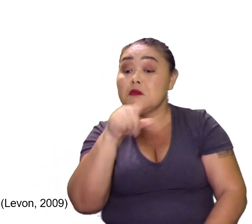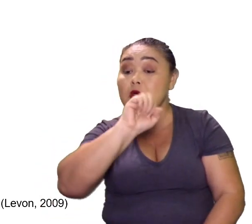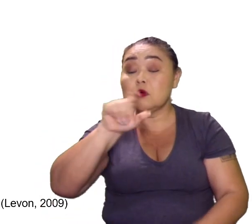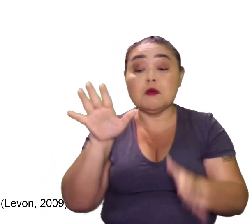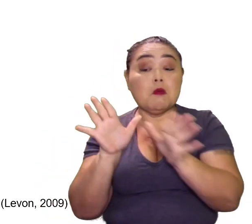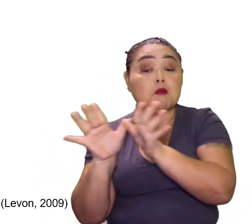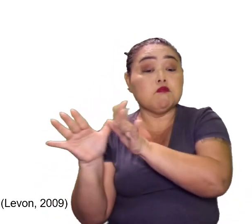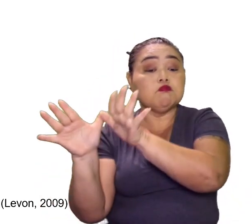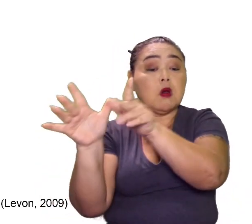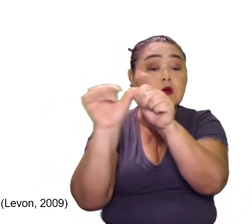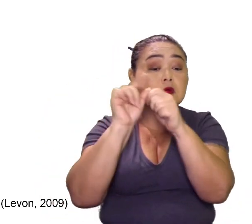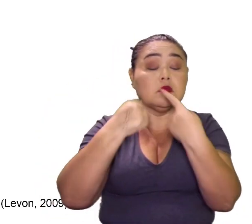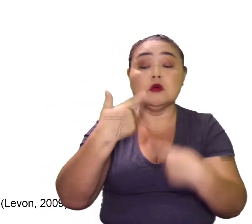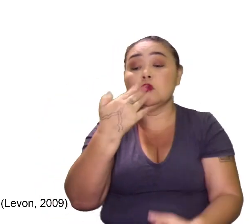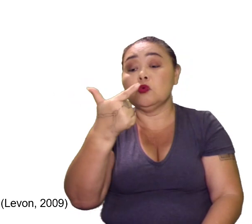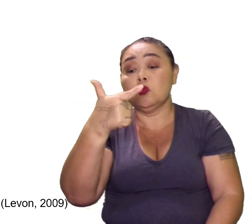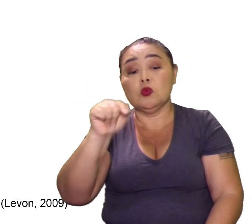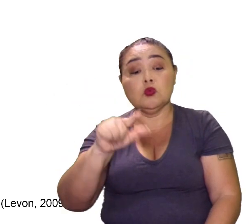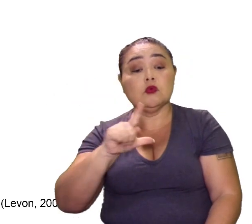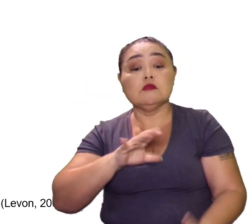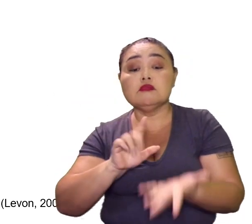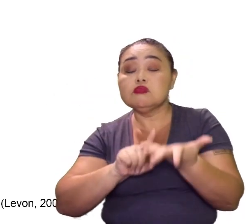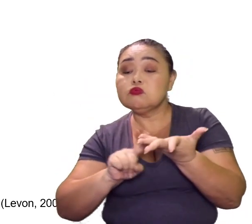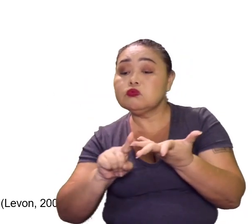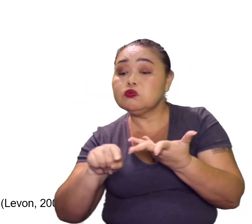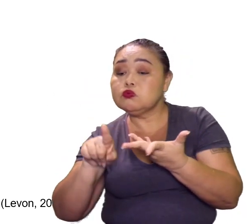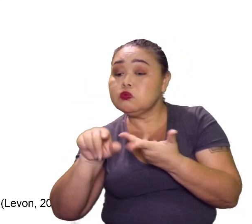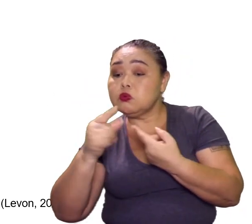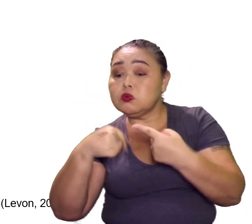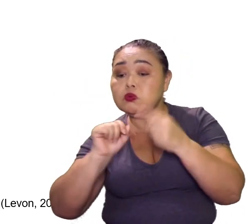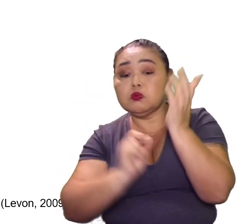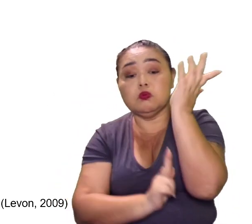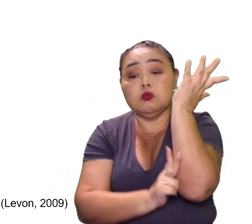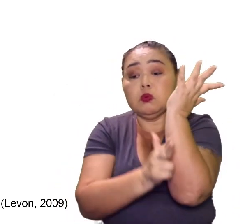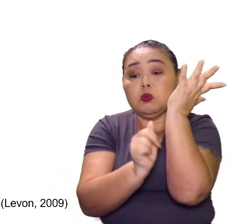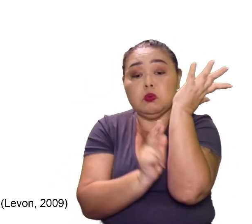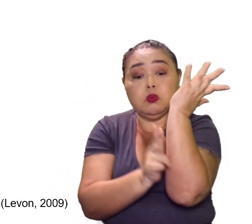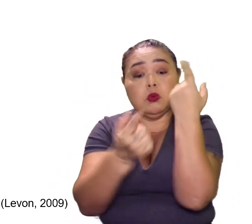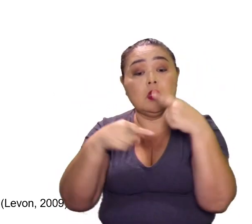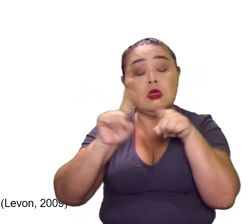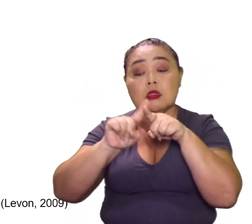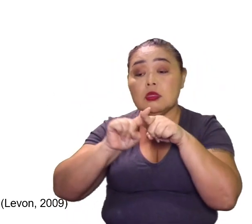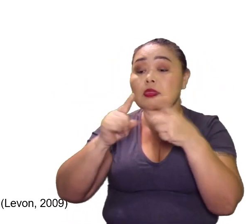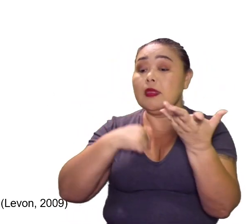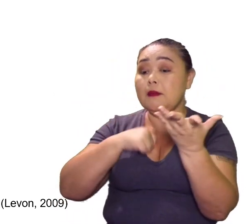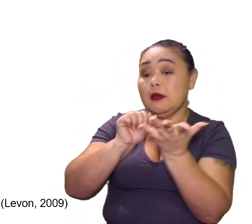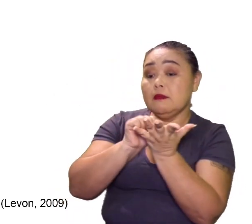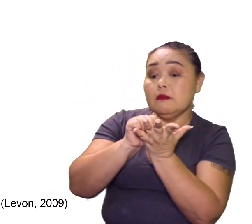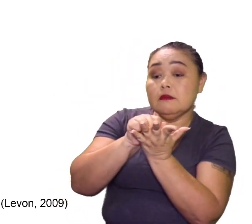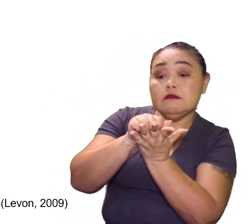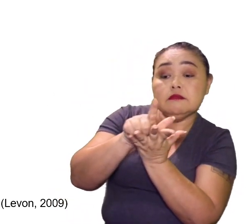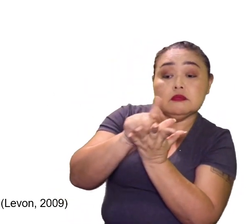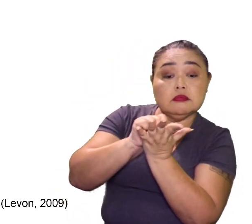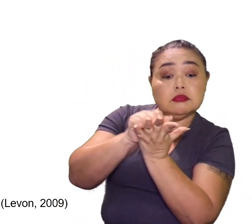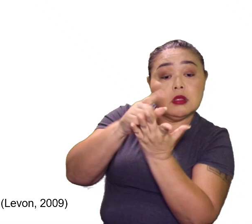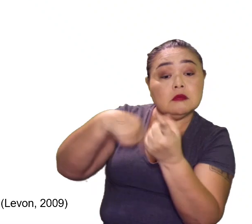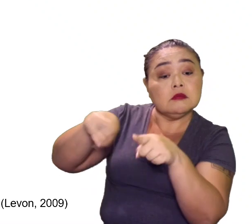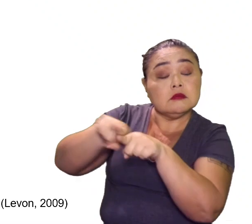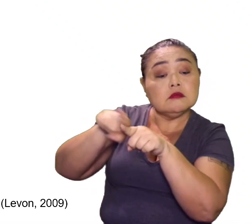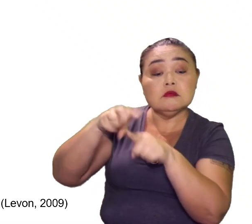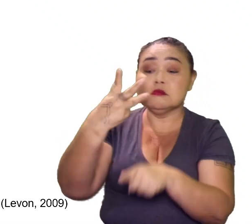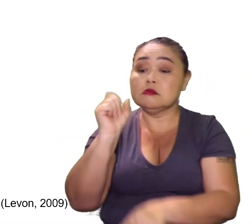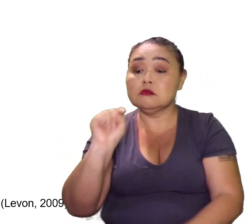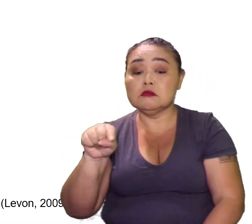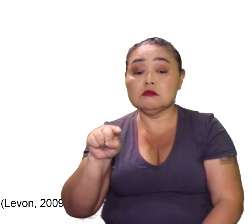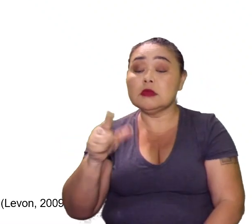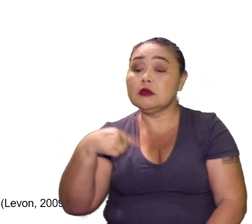borboleta, 427 espécies de anfíbios, 388 répteis, até mais de 3.000 espécies